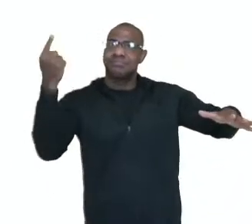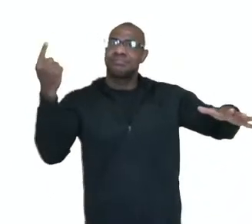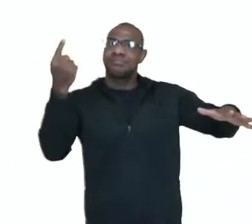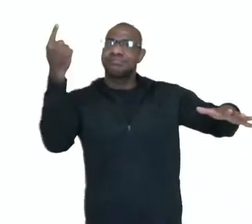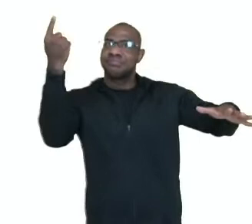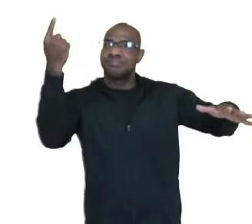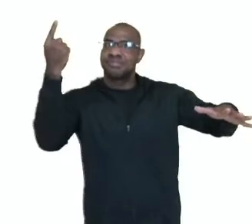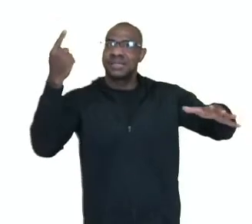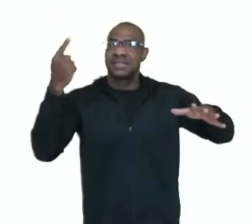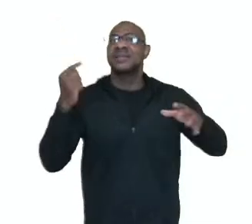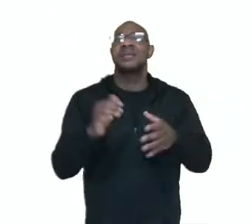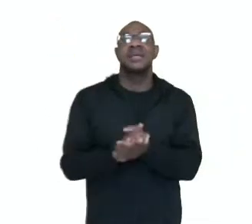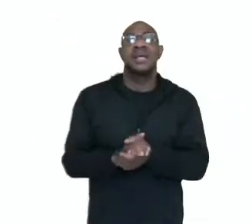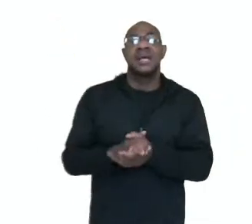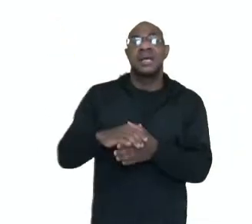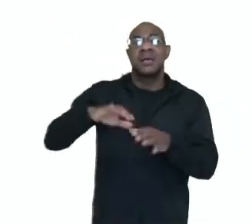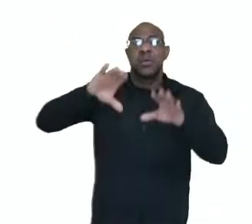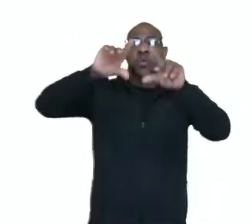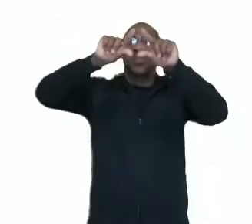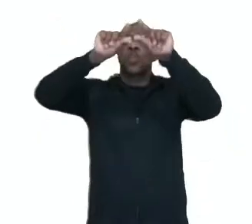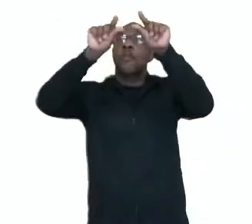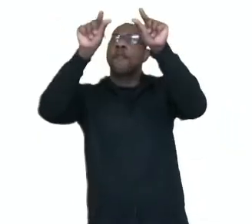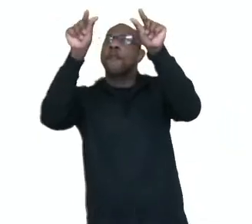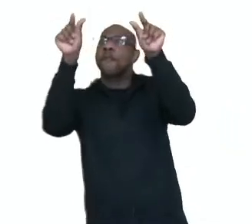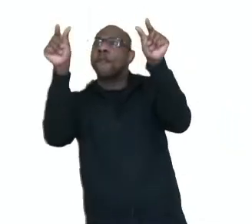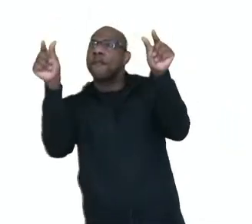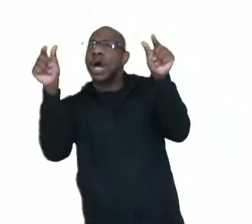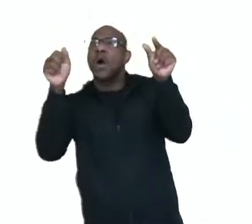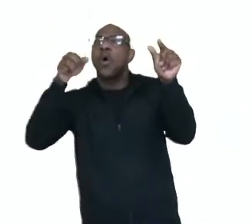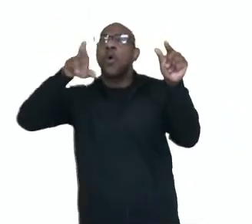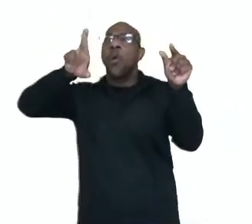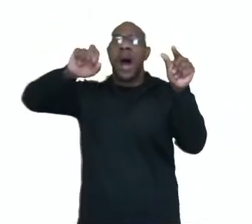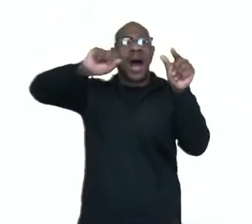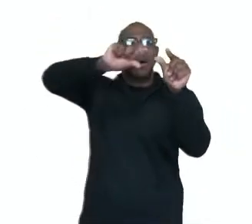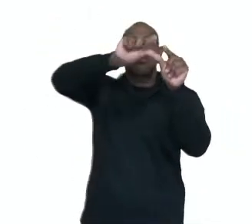de quilômetros. Essa camada de ar faz com que tudo aquilo que está na